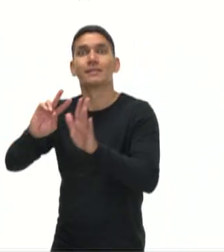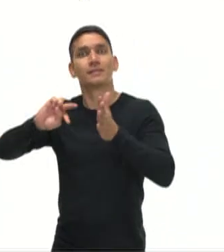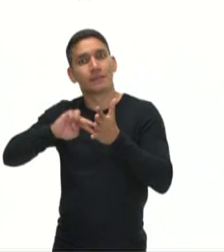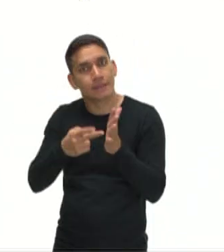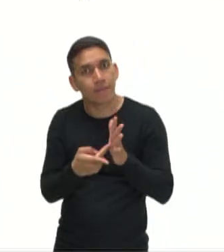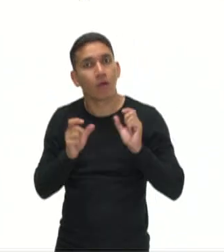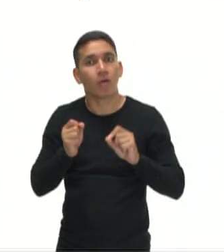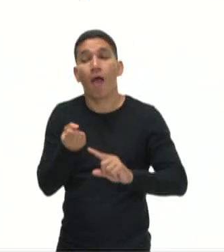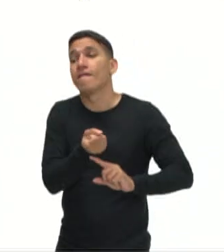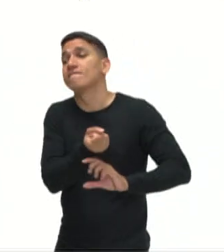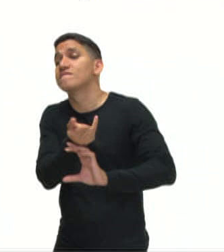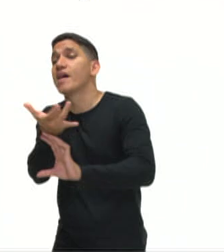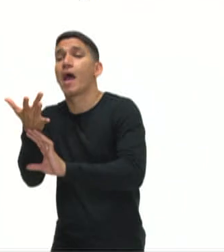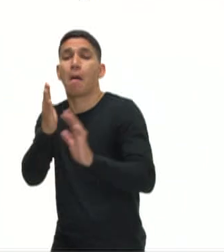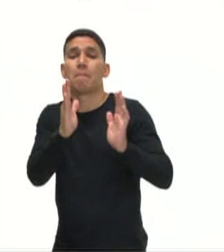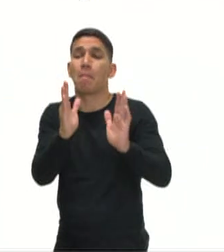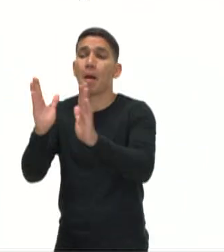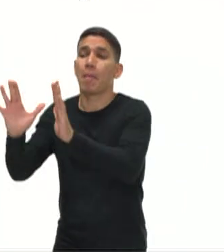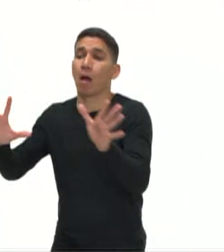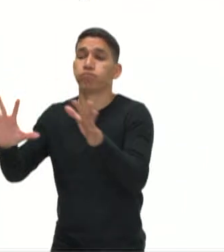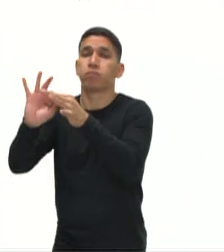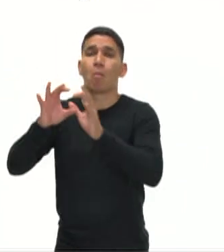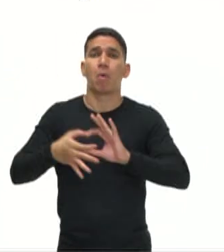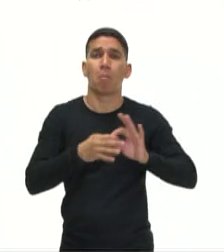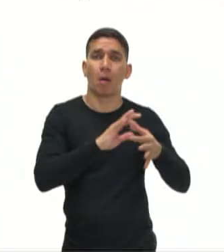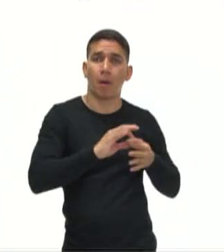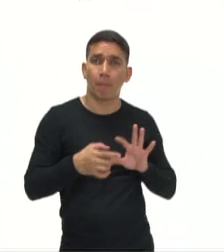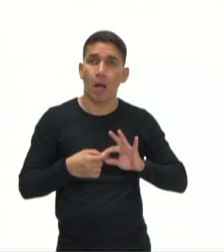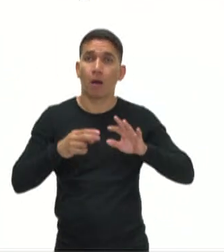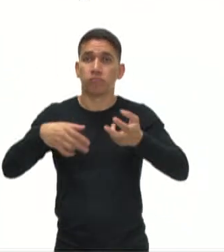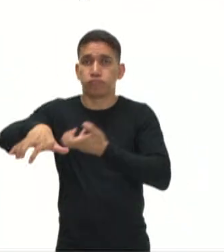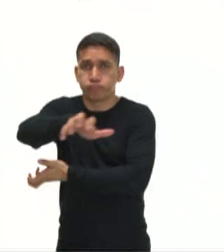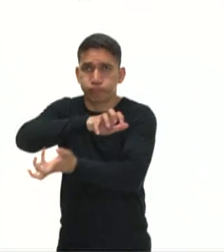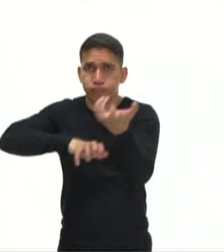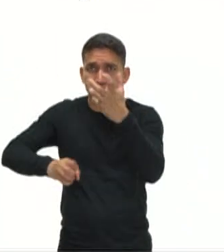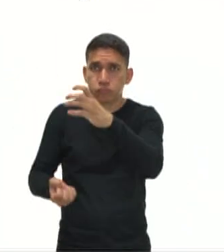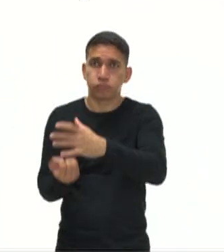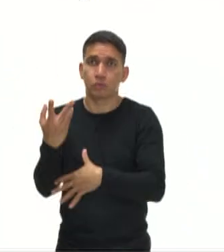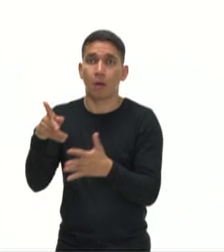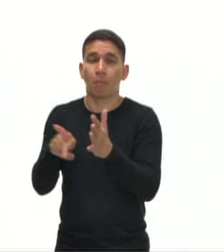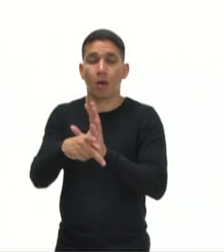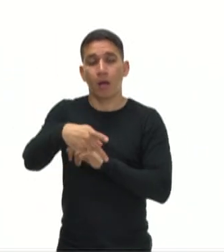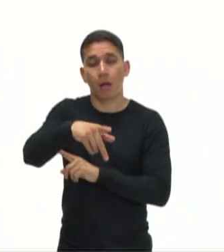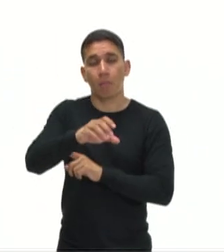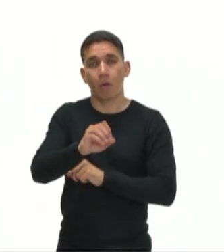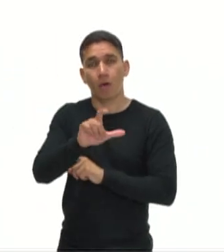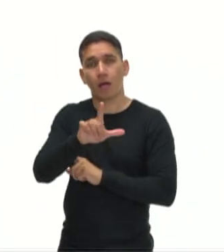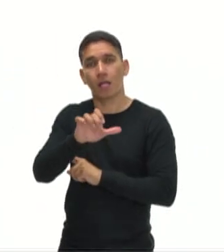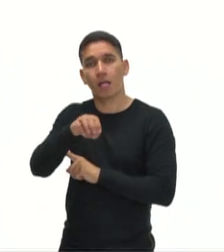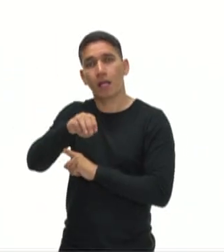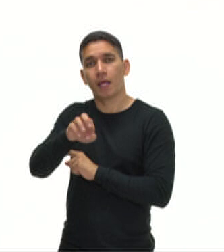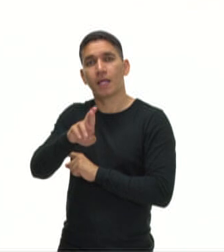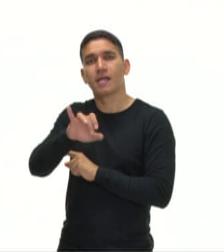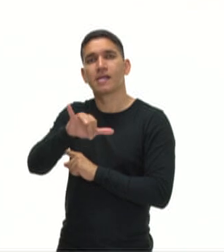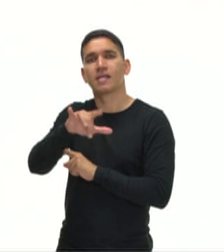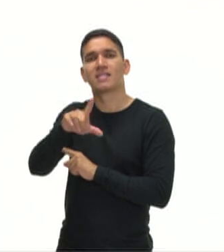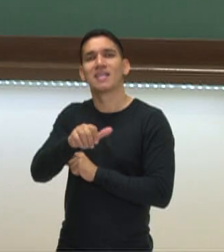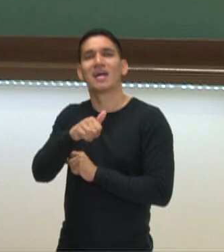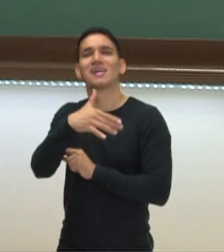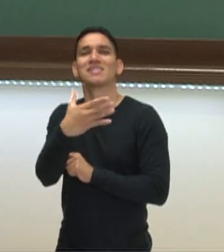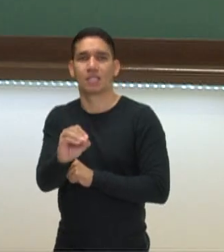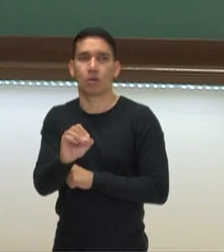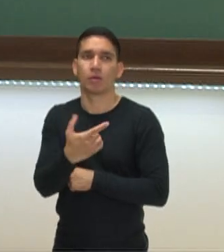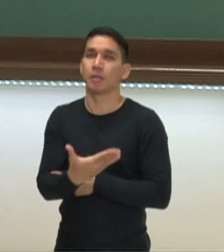várias partes, muitas partes, por meio de uma reação denominada de polimerização. Aqui eu separei